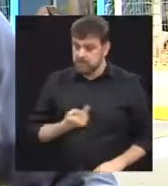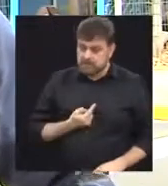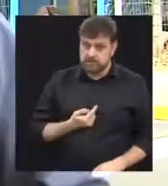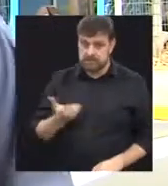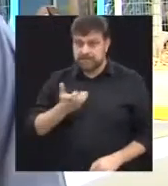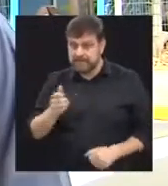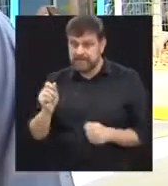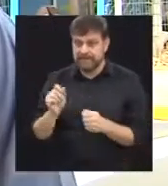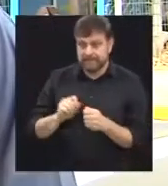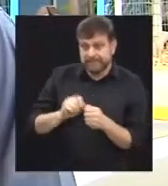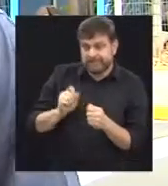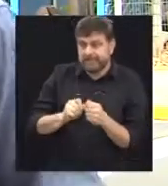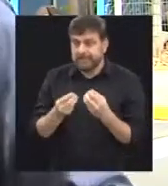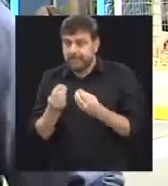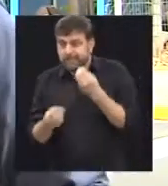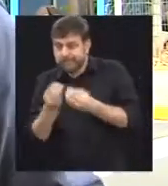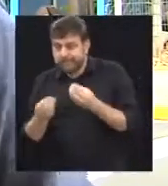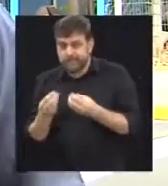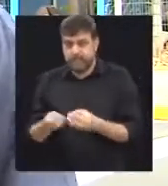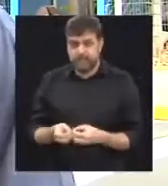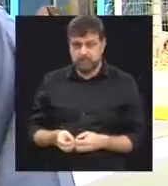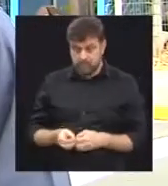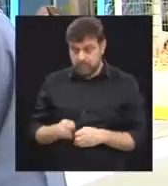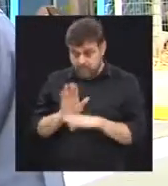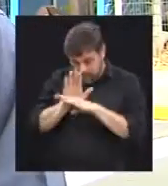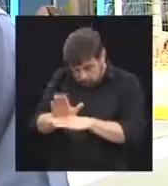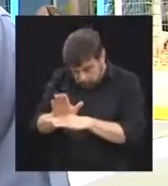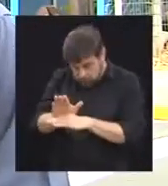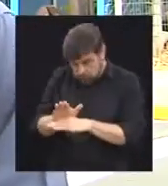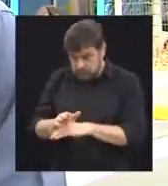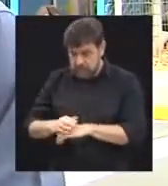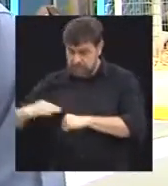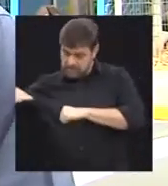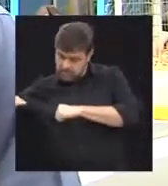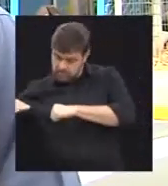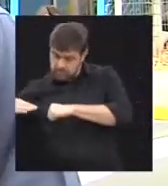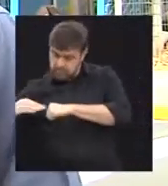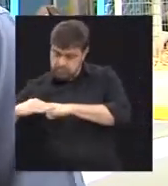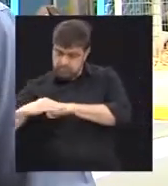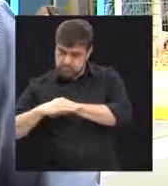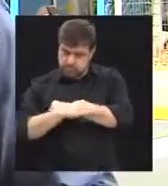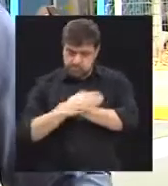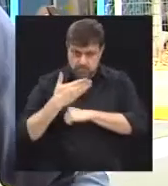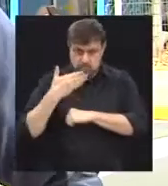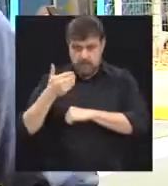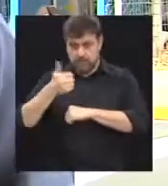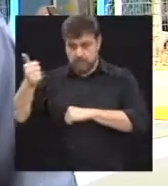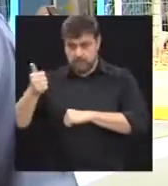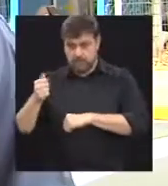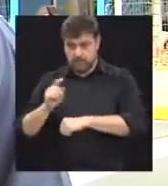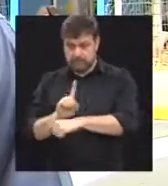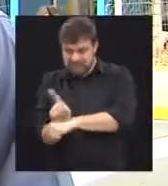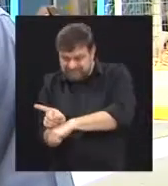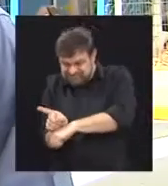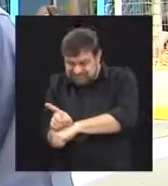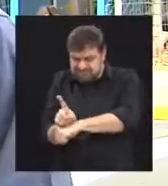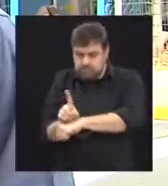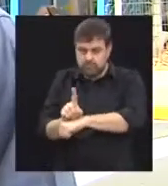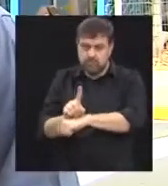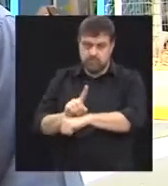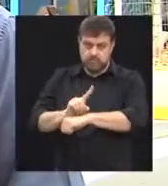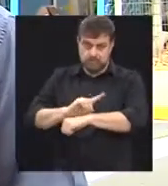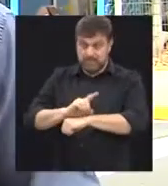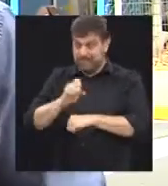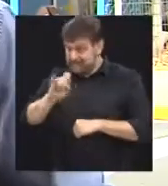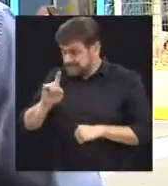se isso que foi feito vai diminuir, vai melhorar o trânsito aqui, inclusive a velocidade. Se isso